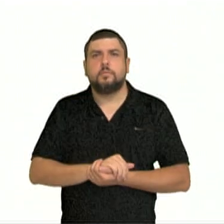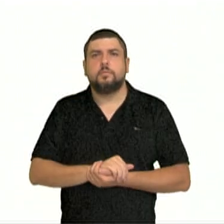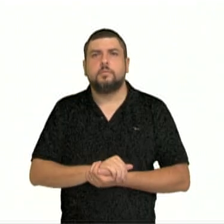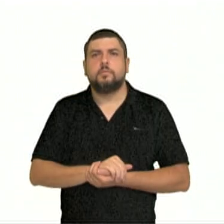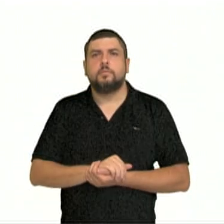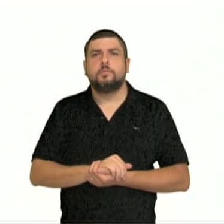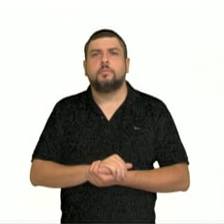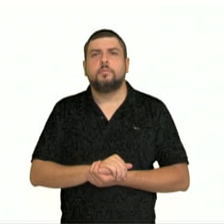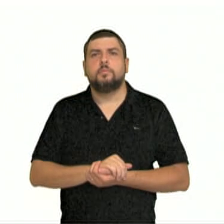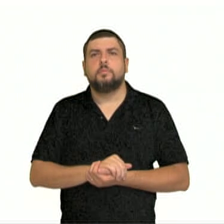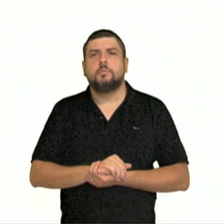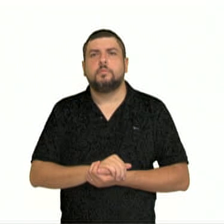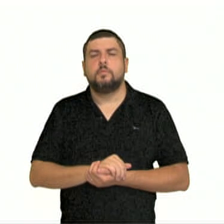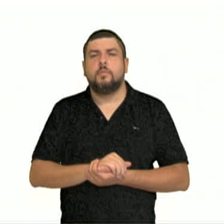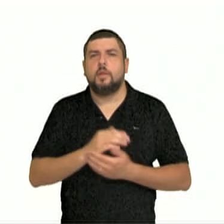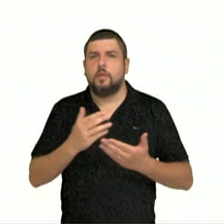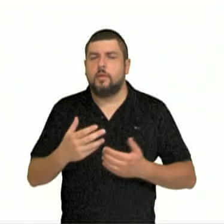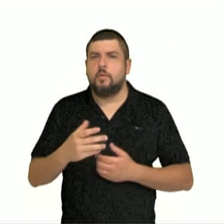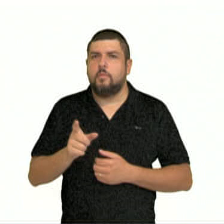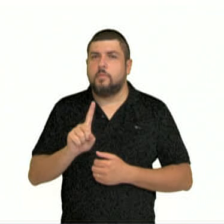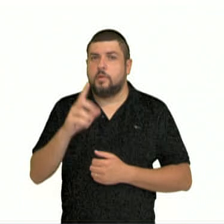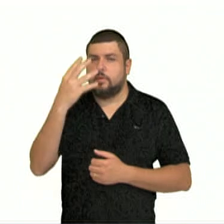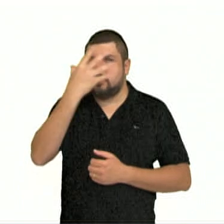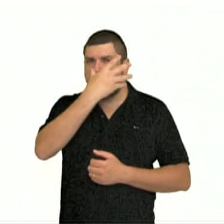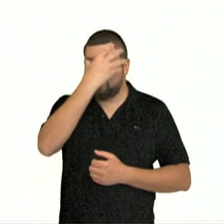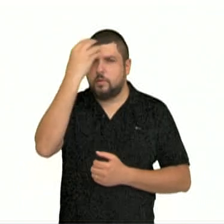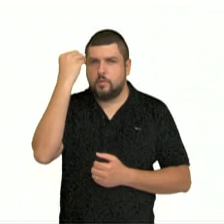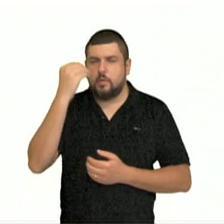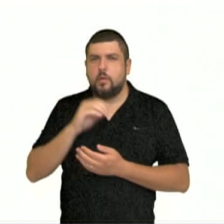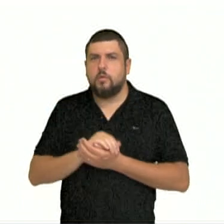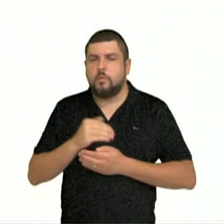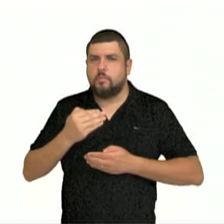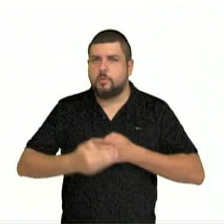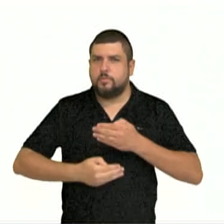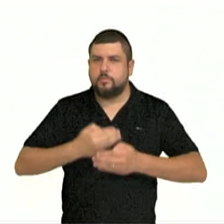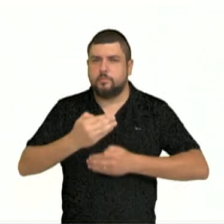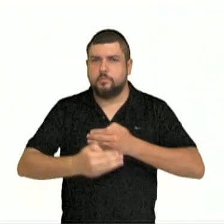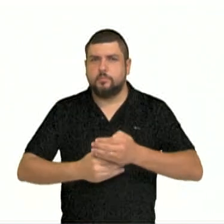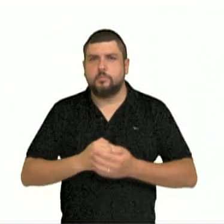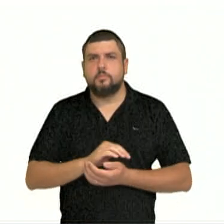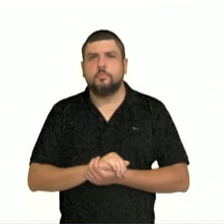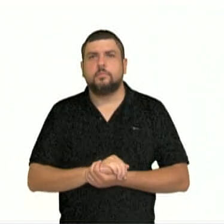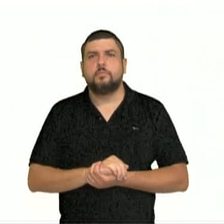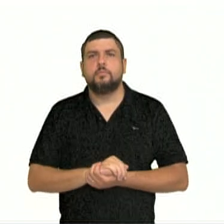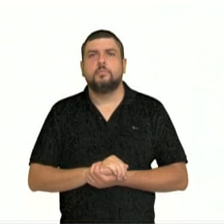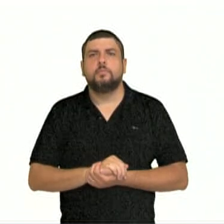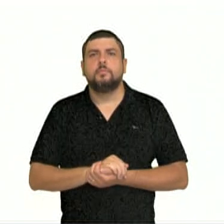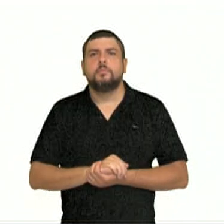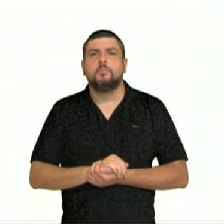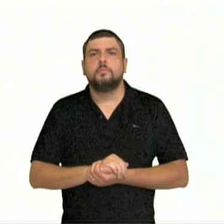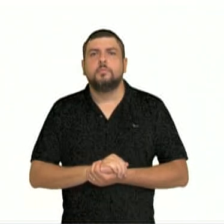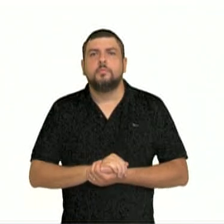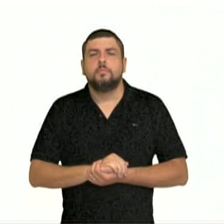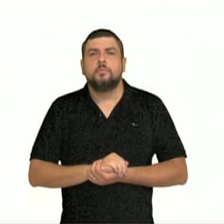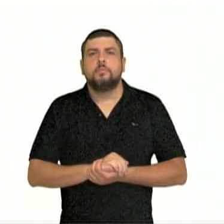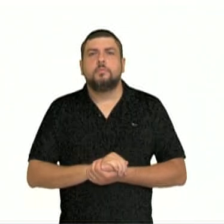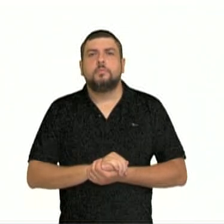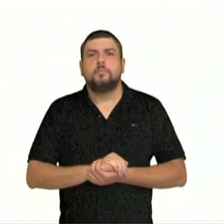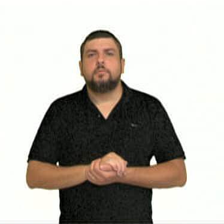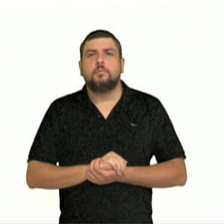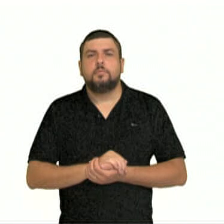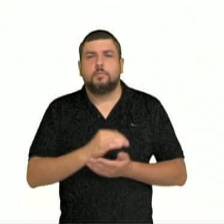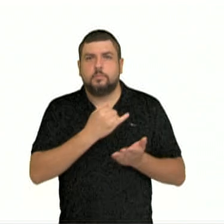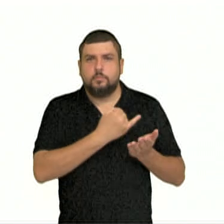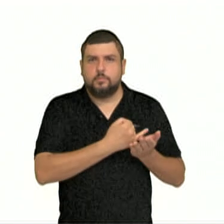Então, não esquece do passo a passo. Ó, introdução, 3 a